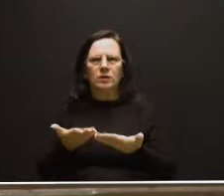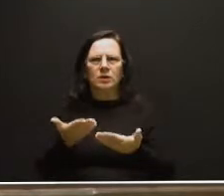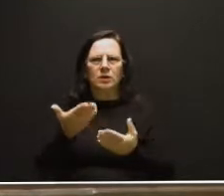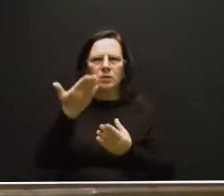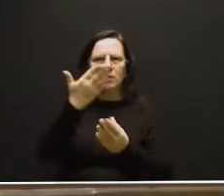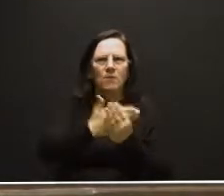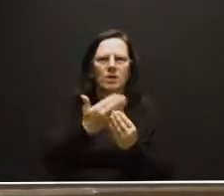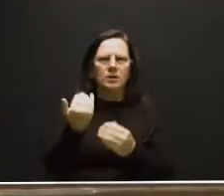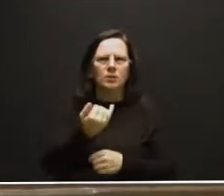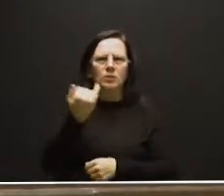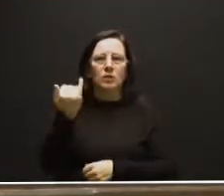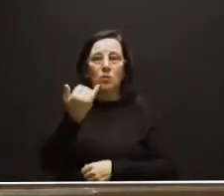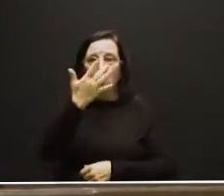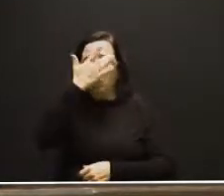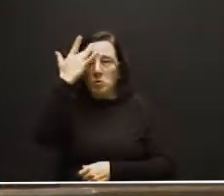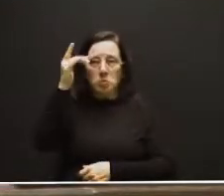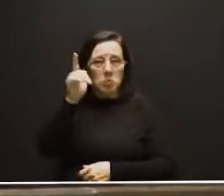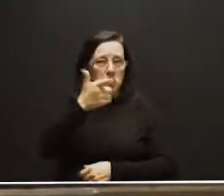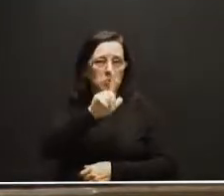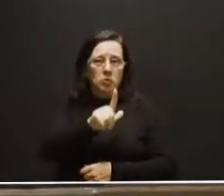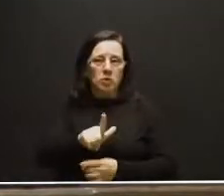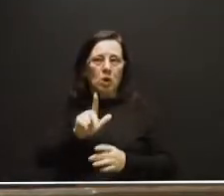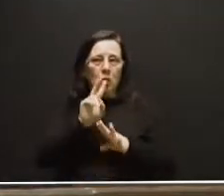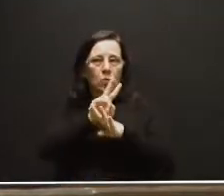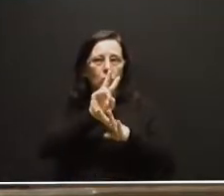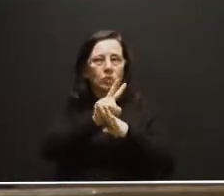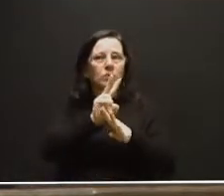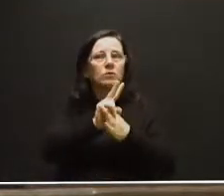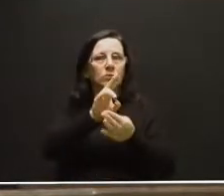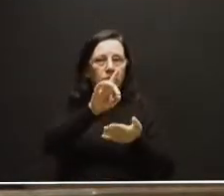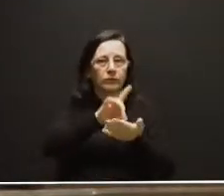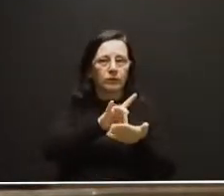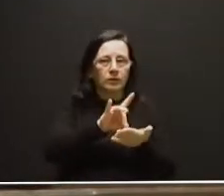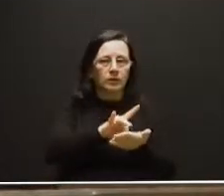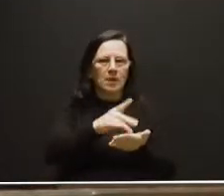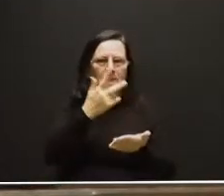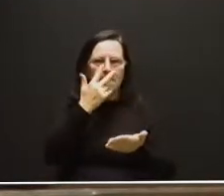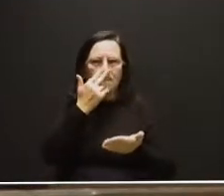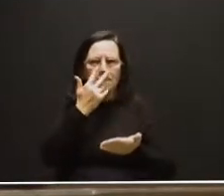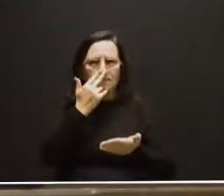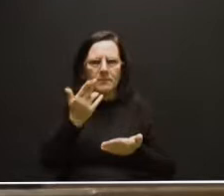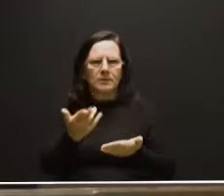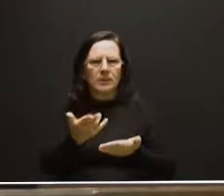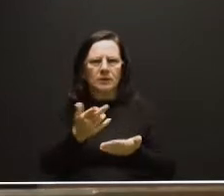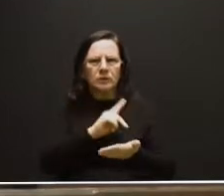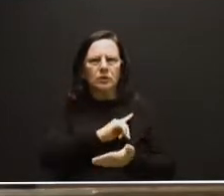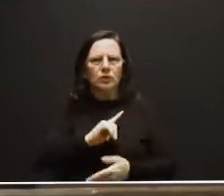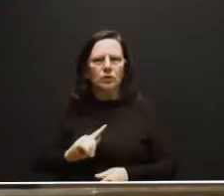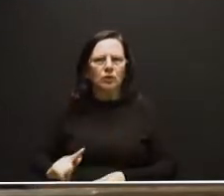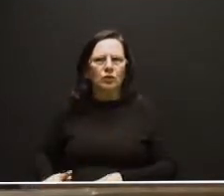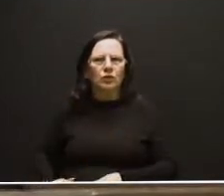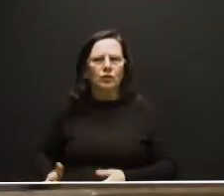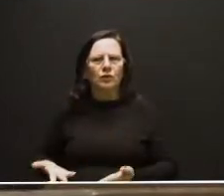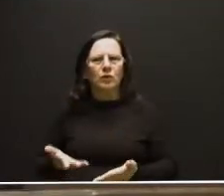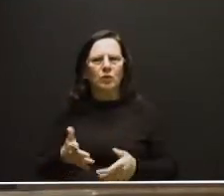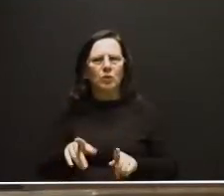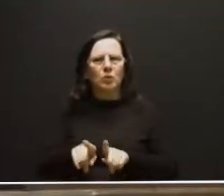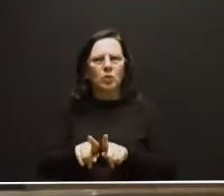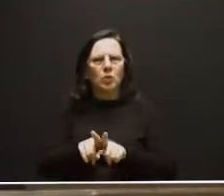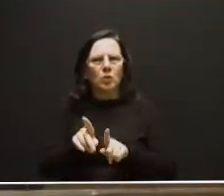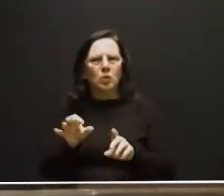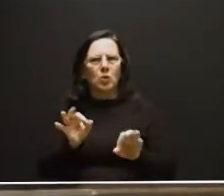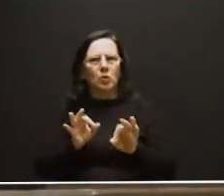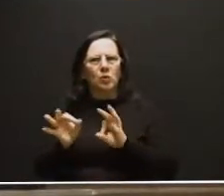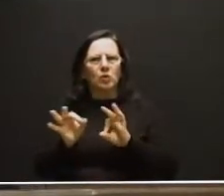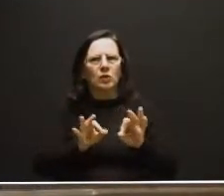estratégica uma pessoa que não tem a dedicação exclusiva mas que essa essa esse governo subestima o controle externo